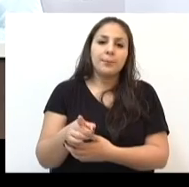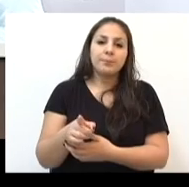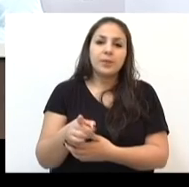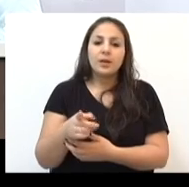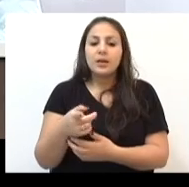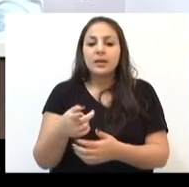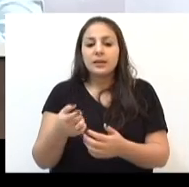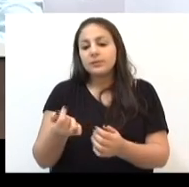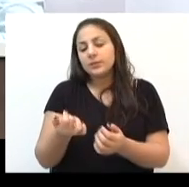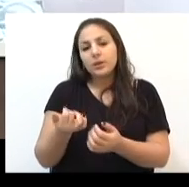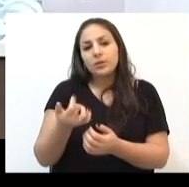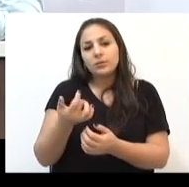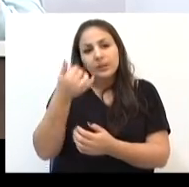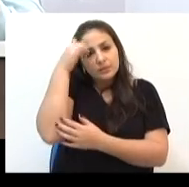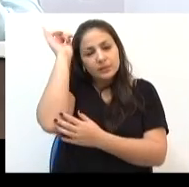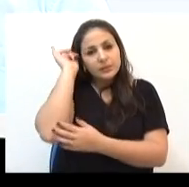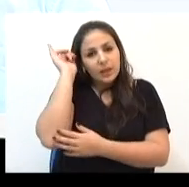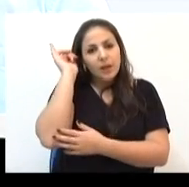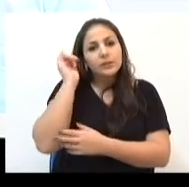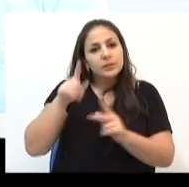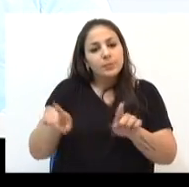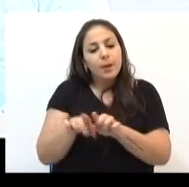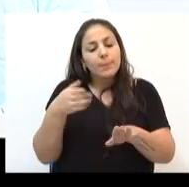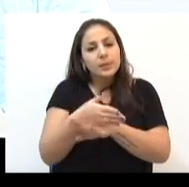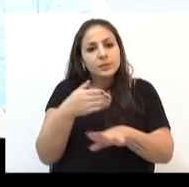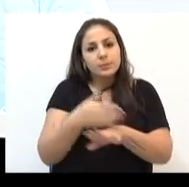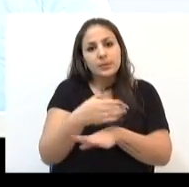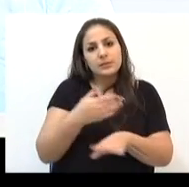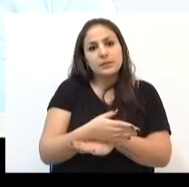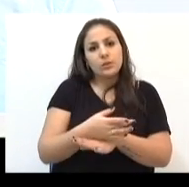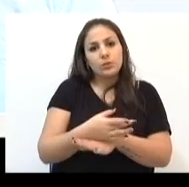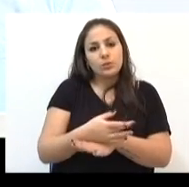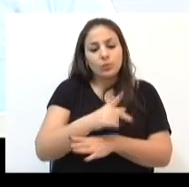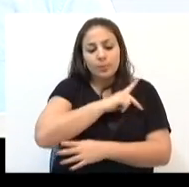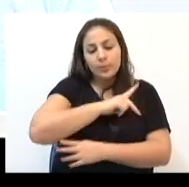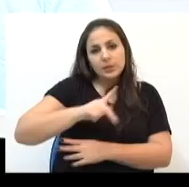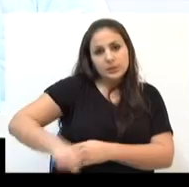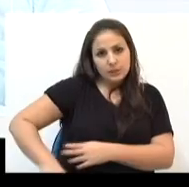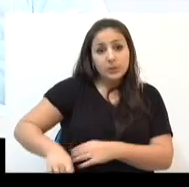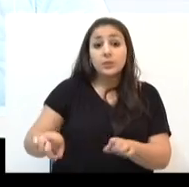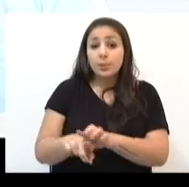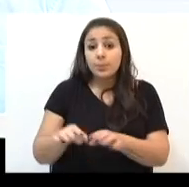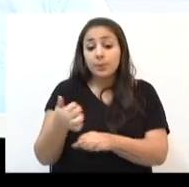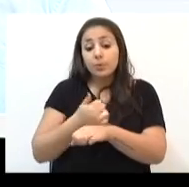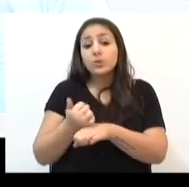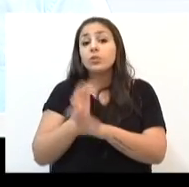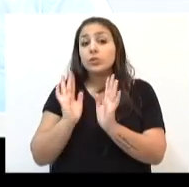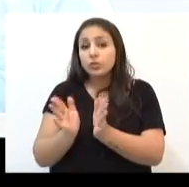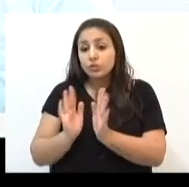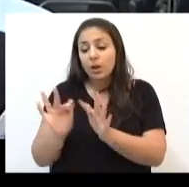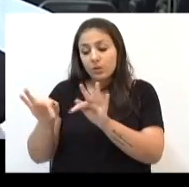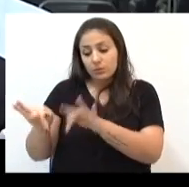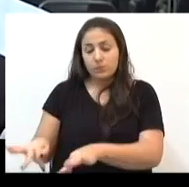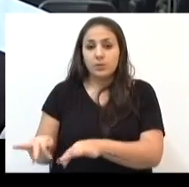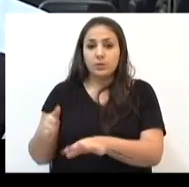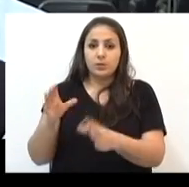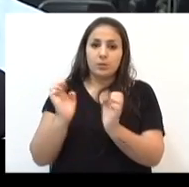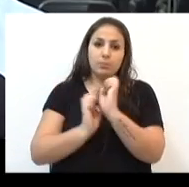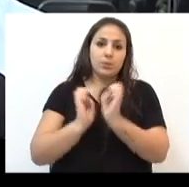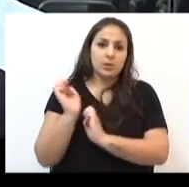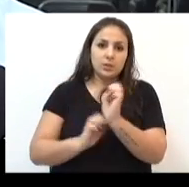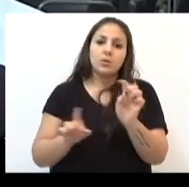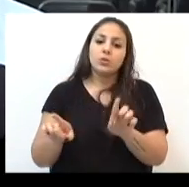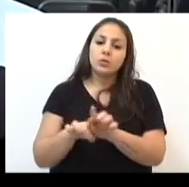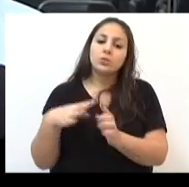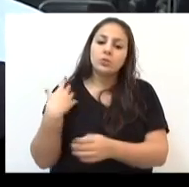do atual presidente da Codepas e de outros profissionais que já passaram pela companhia. Nós temos o